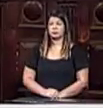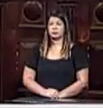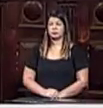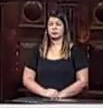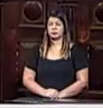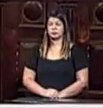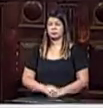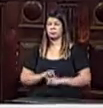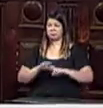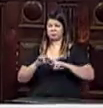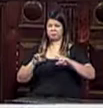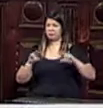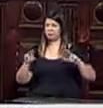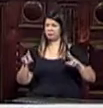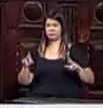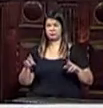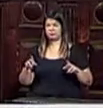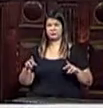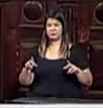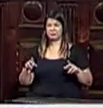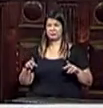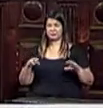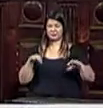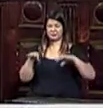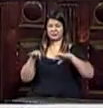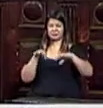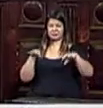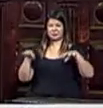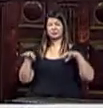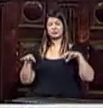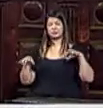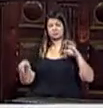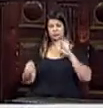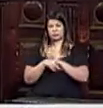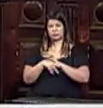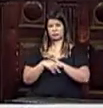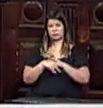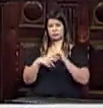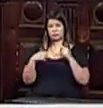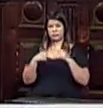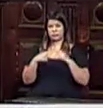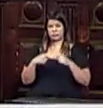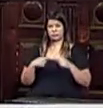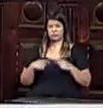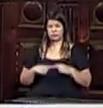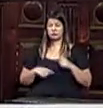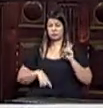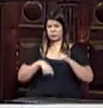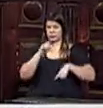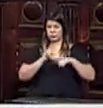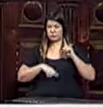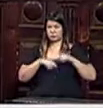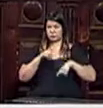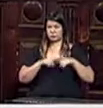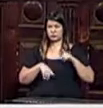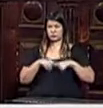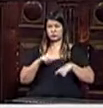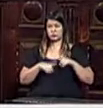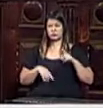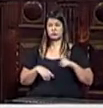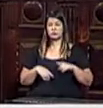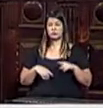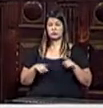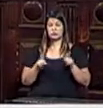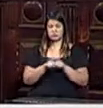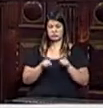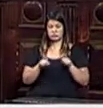de diversos segmentos relativos à produção